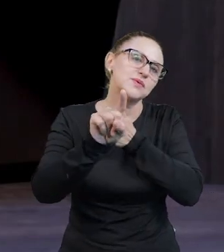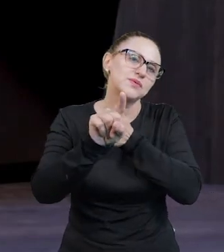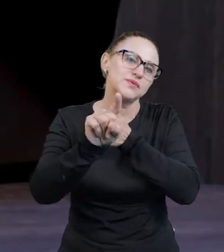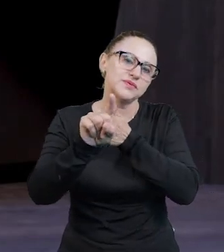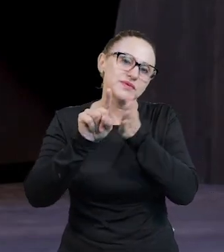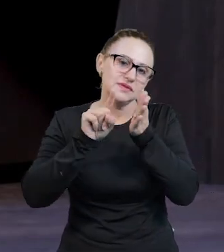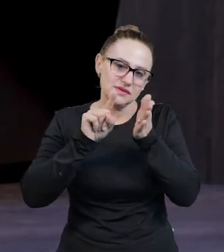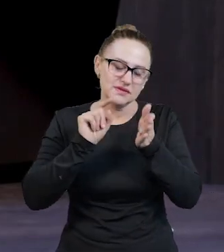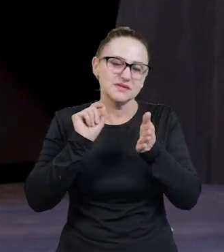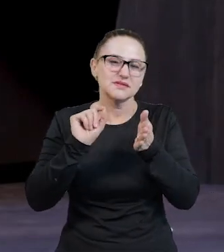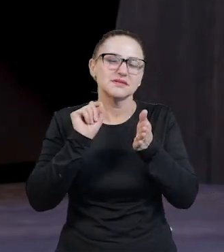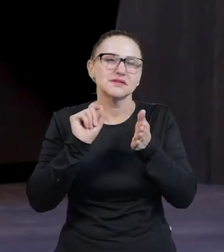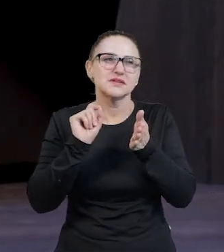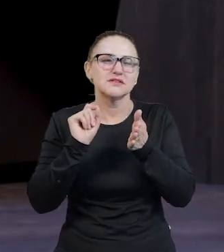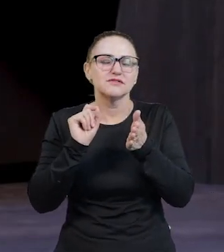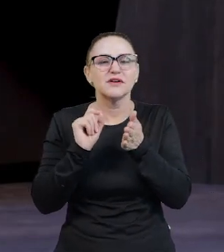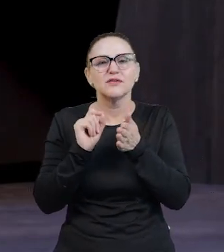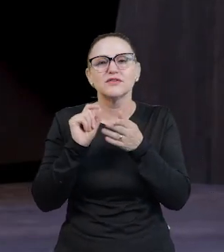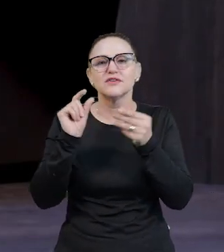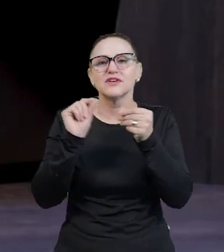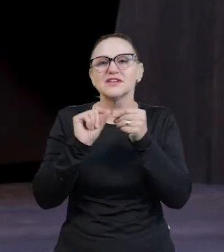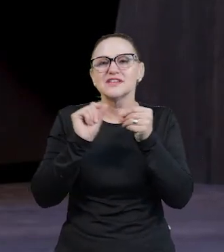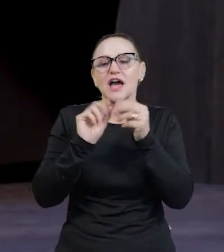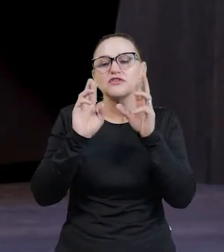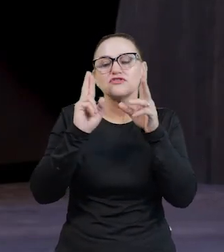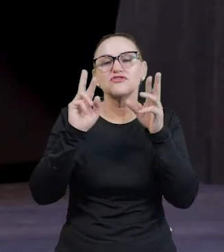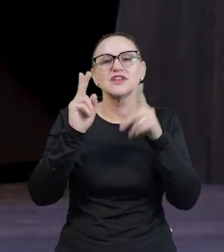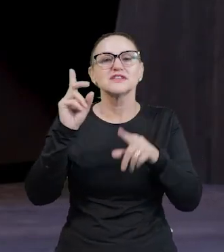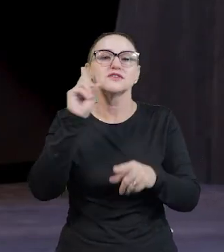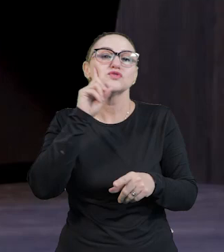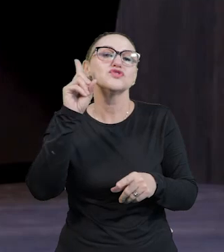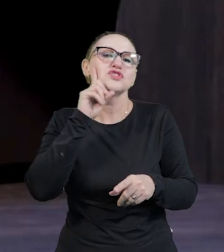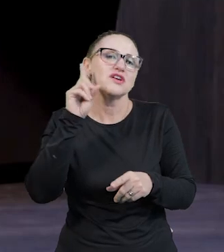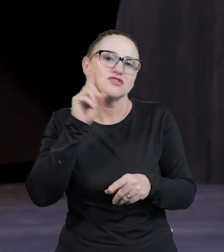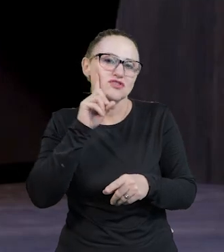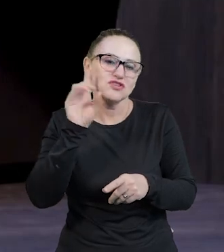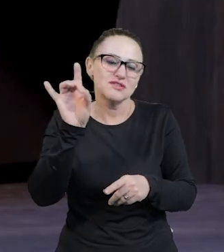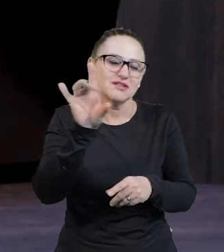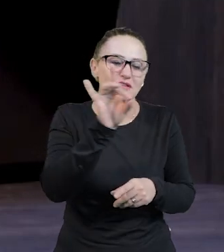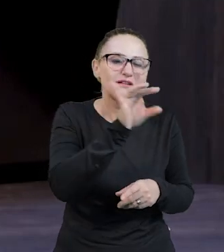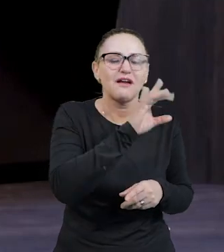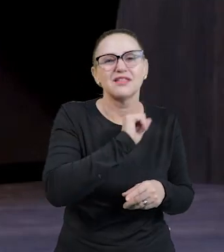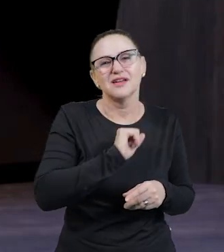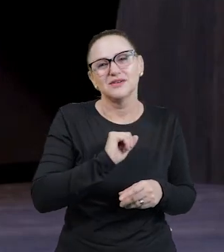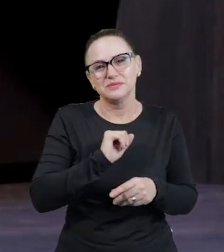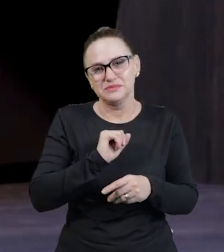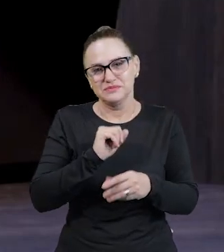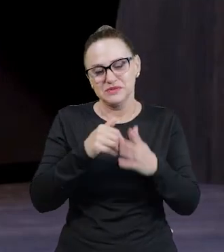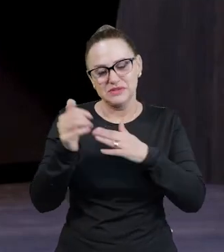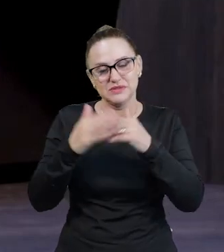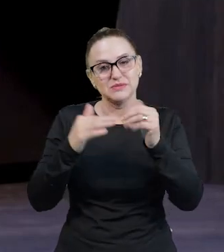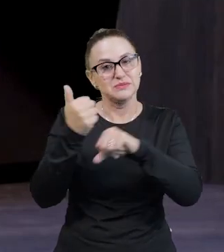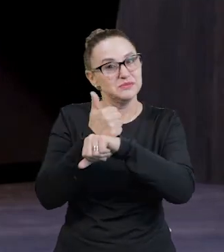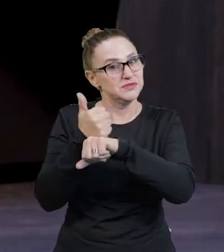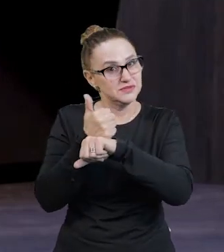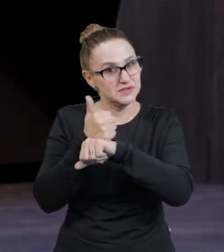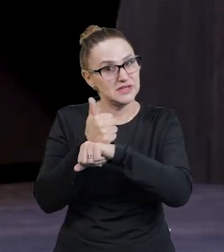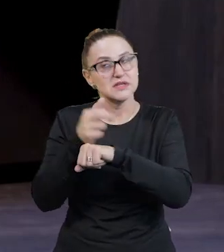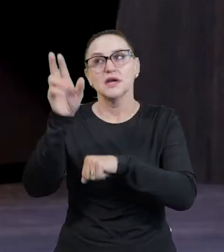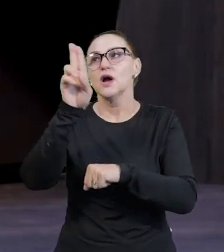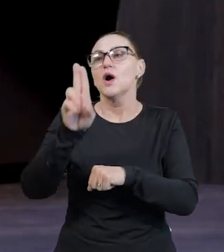nosso cotidiano como educadores, como professores, que eles estão aí. Então, utilizem esse